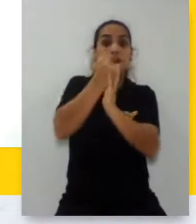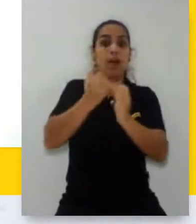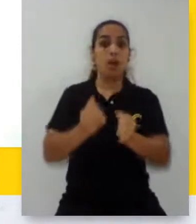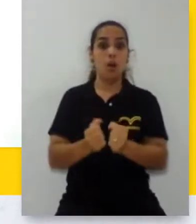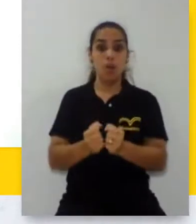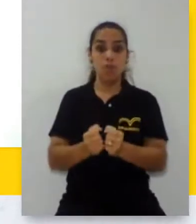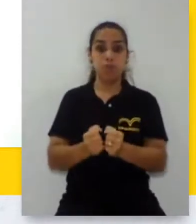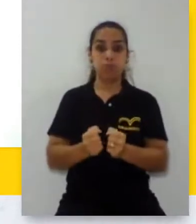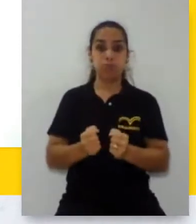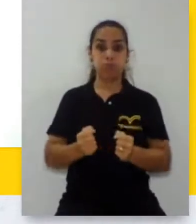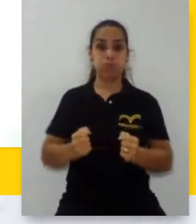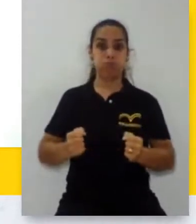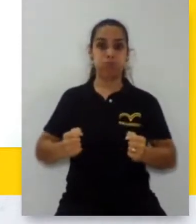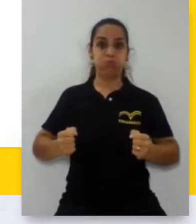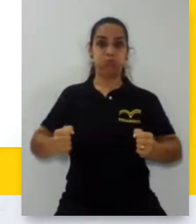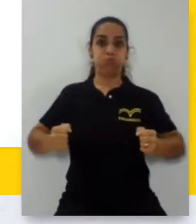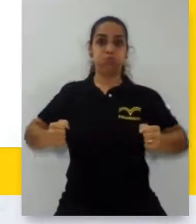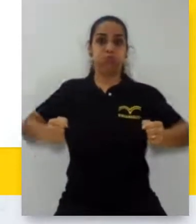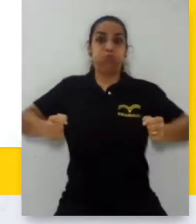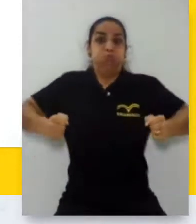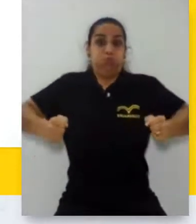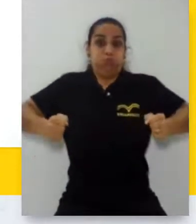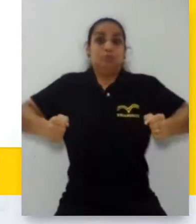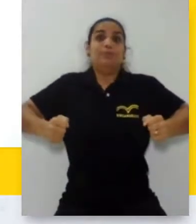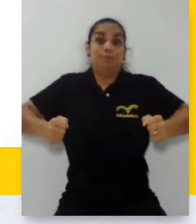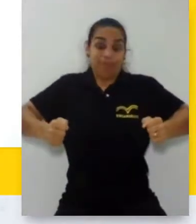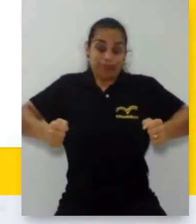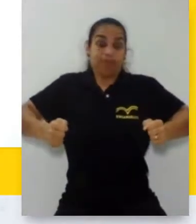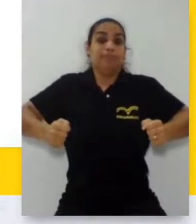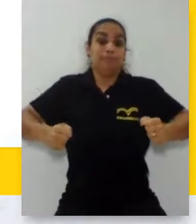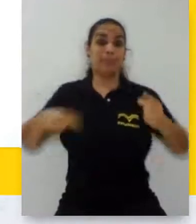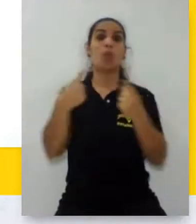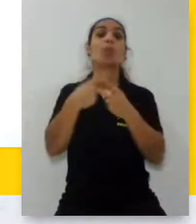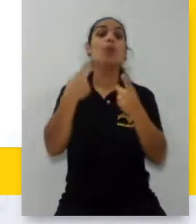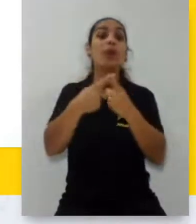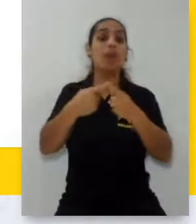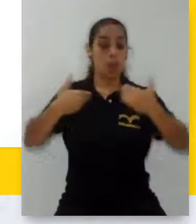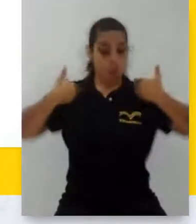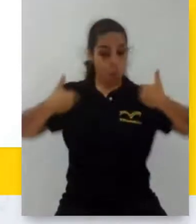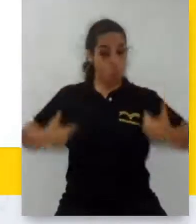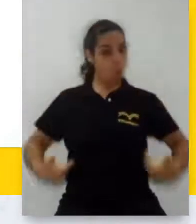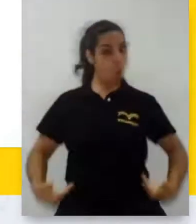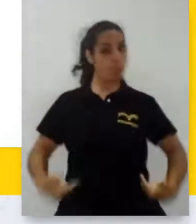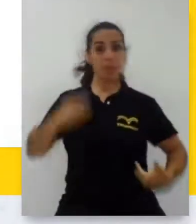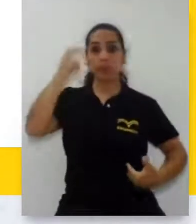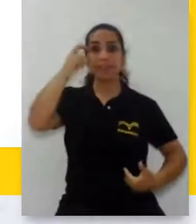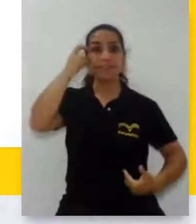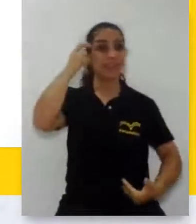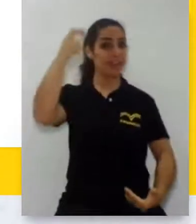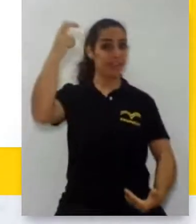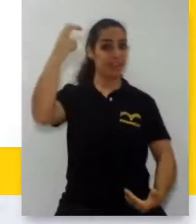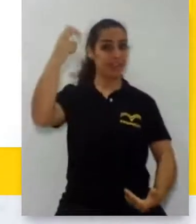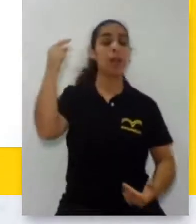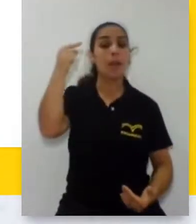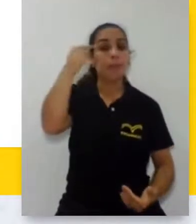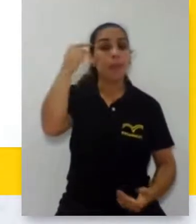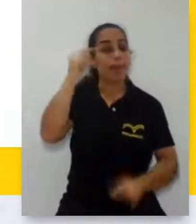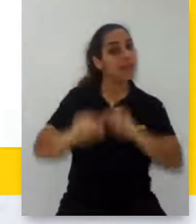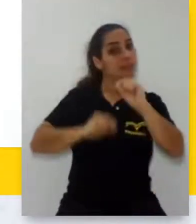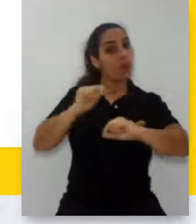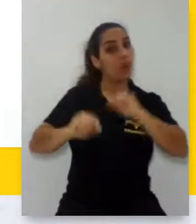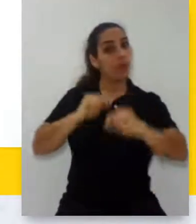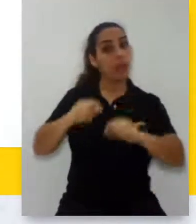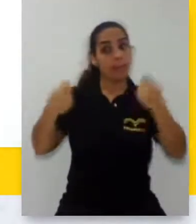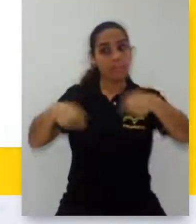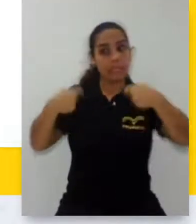preciso guardar isso aqui, porque se eu estou ingerindo é porque eu vou precisar em algum momento, então vai aumentar a tua composição corporal, vai ter um aumento na